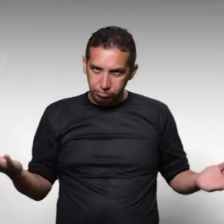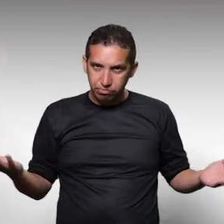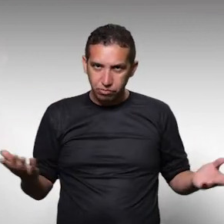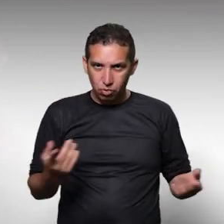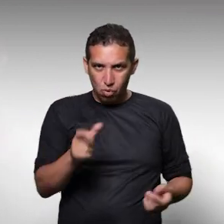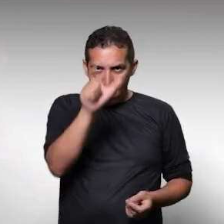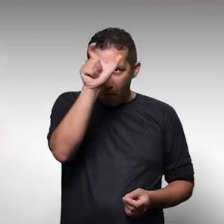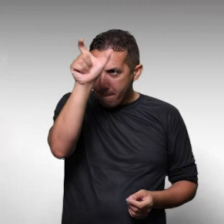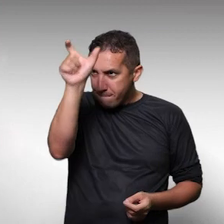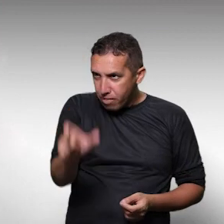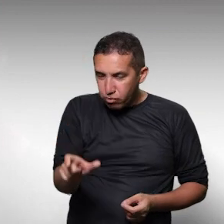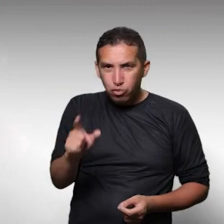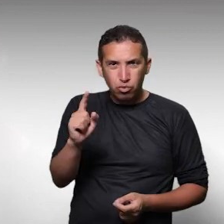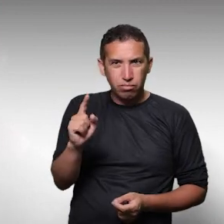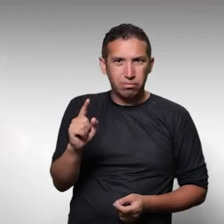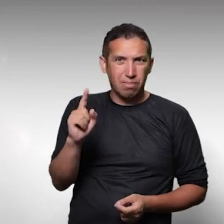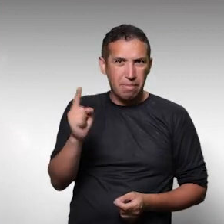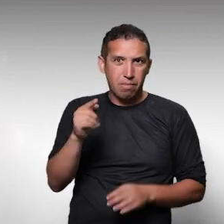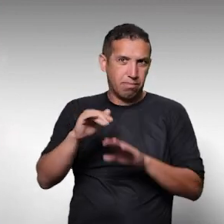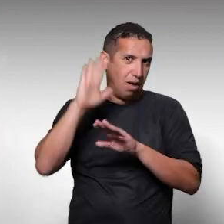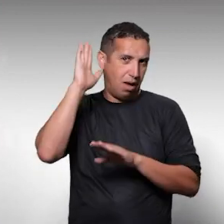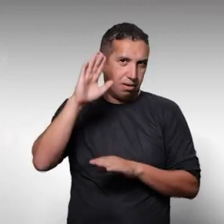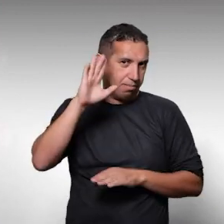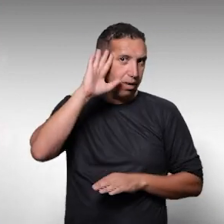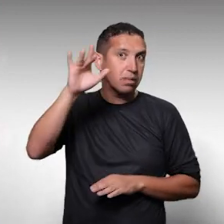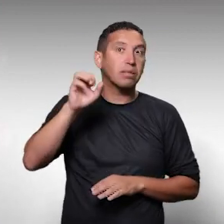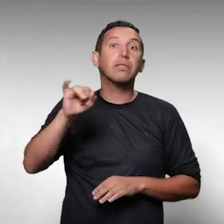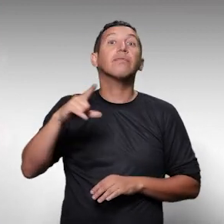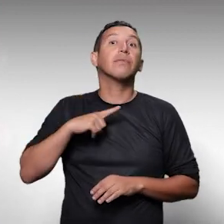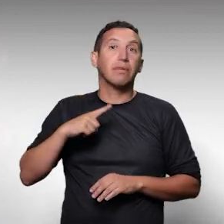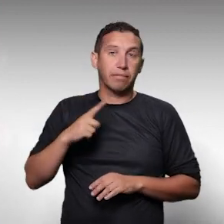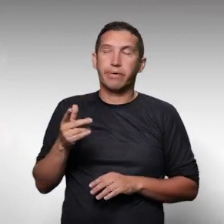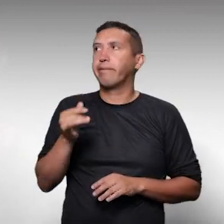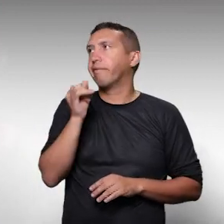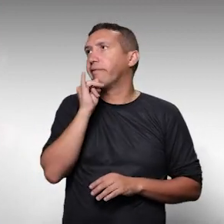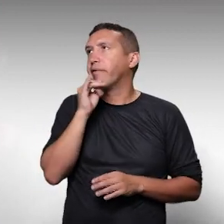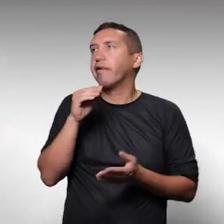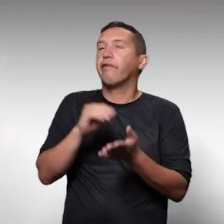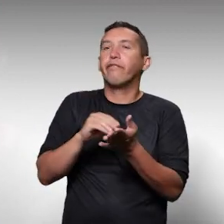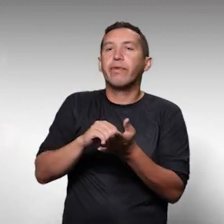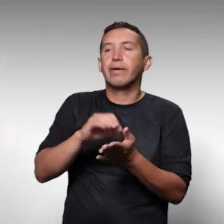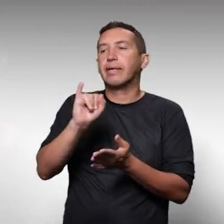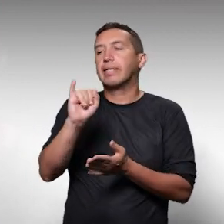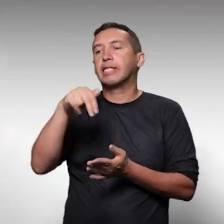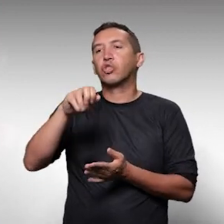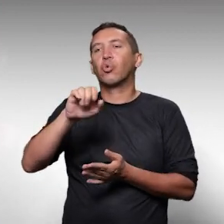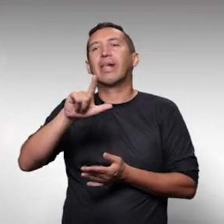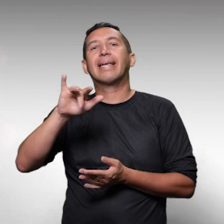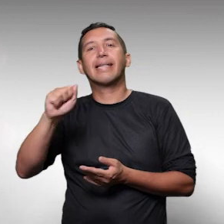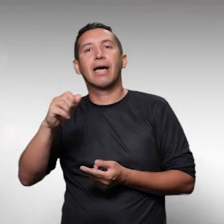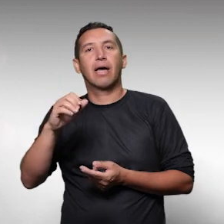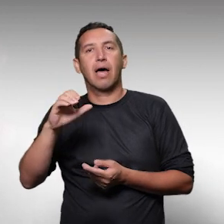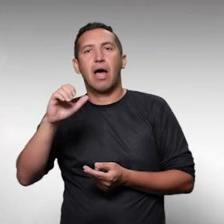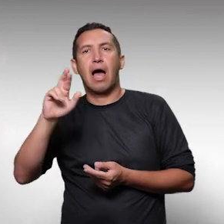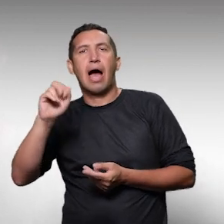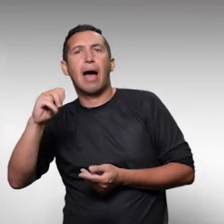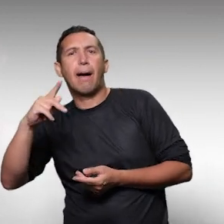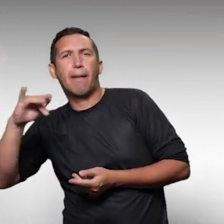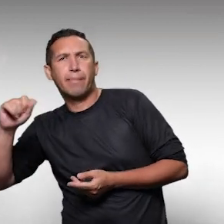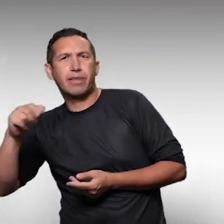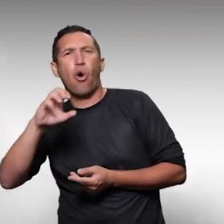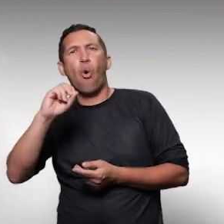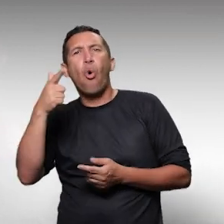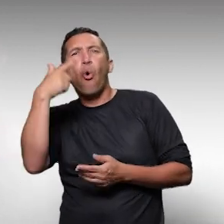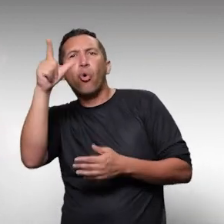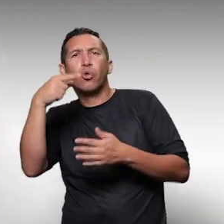por pessoas que tiver mais outras medicamentos e falta se tiver insulina rápida se tiver tiras